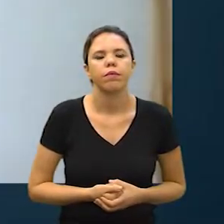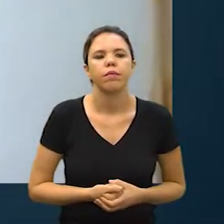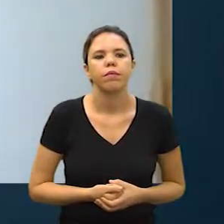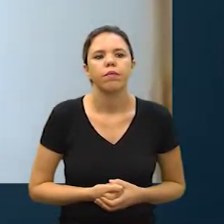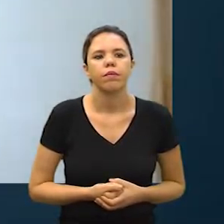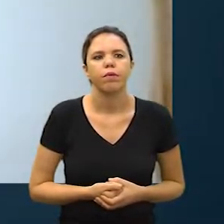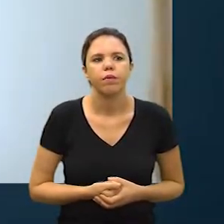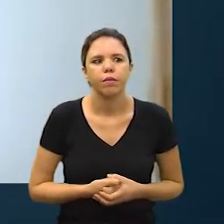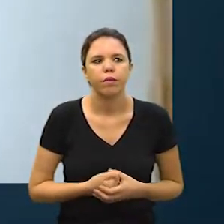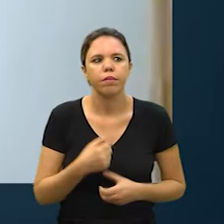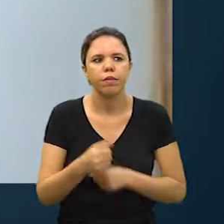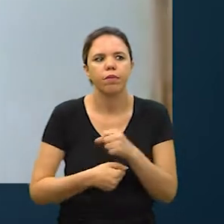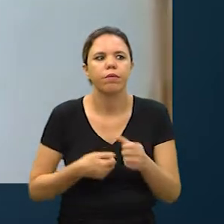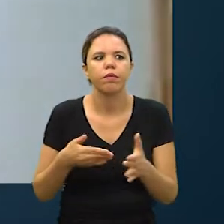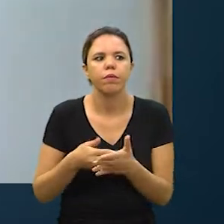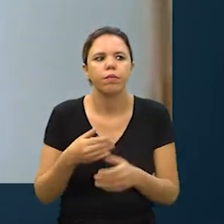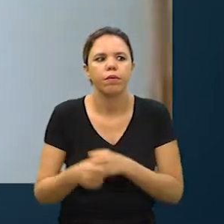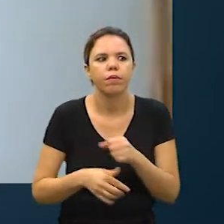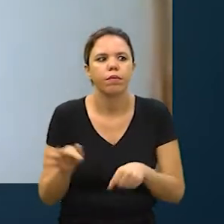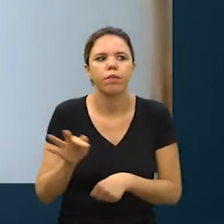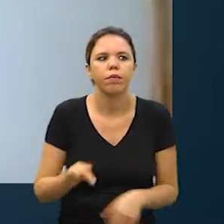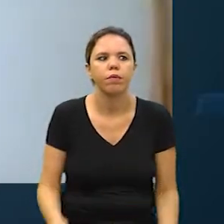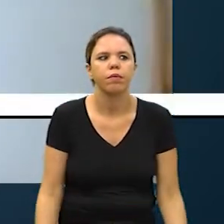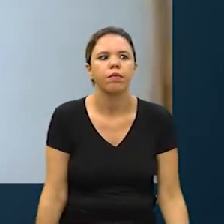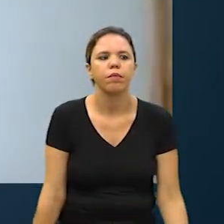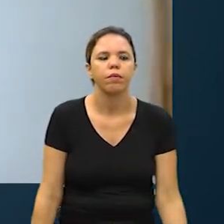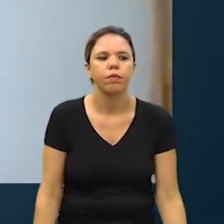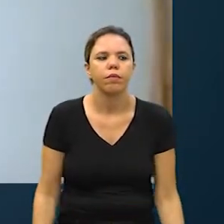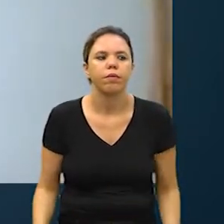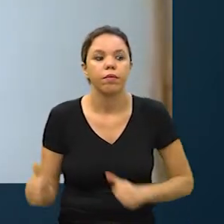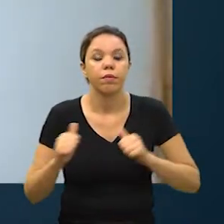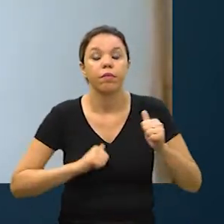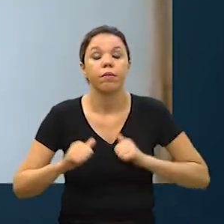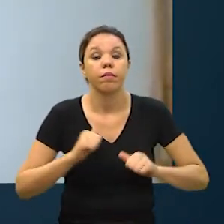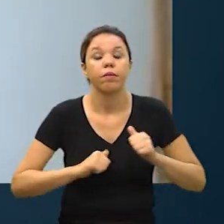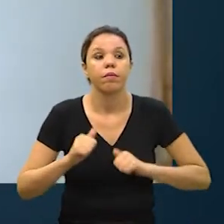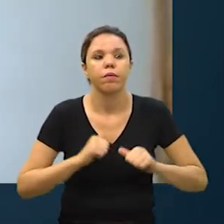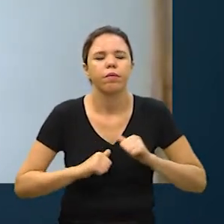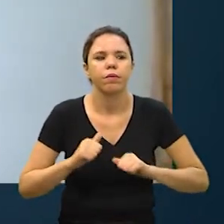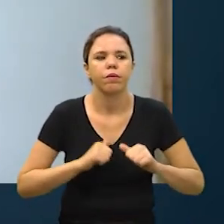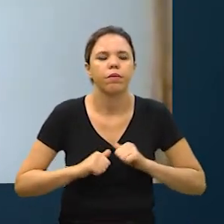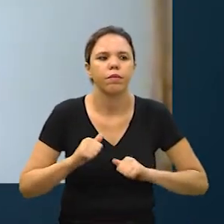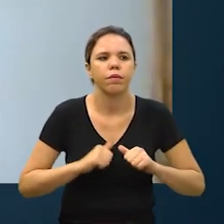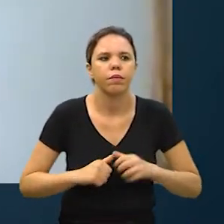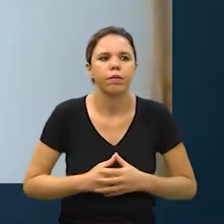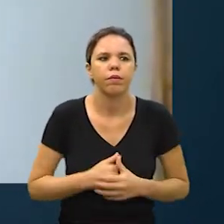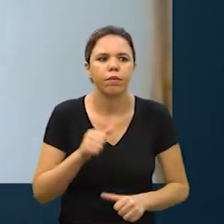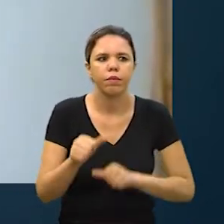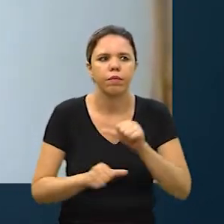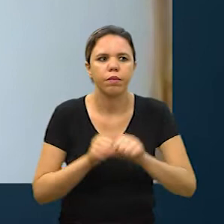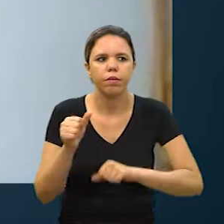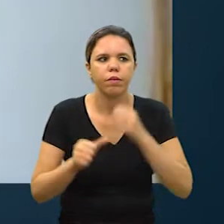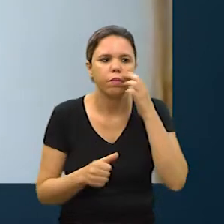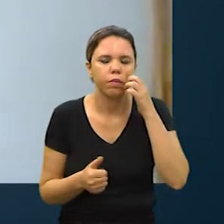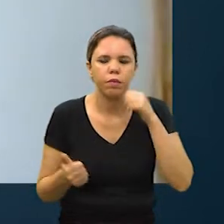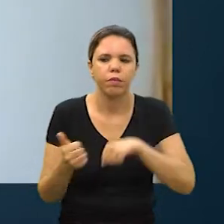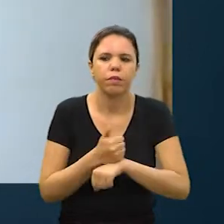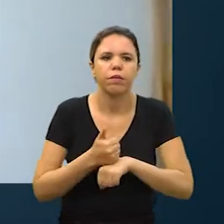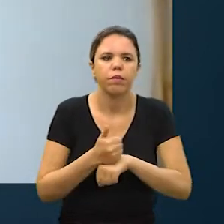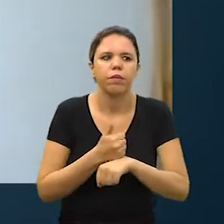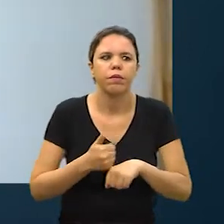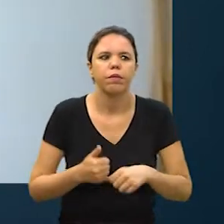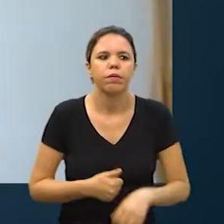22 anos, no último ano da faculdade, bastante ansioso ali para mudar um pouco de